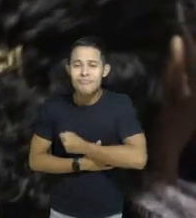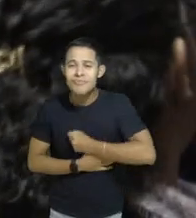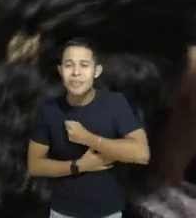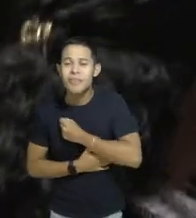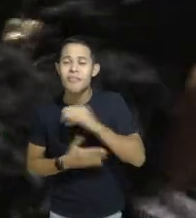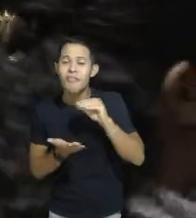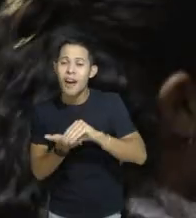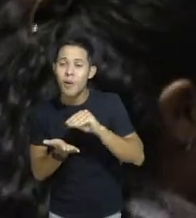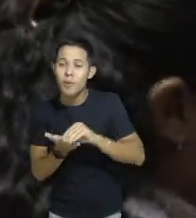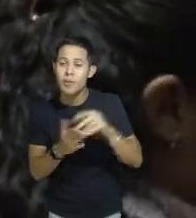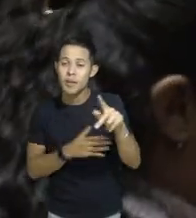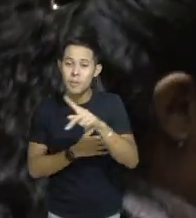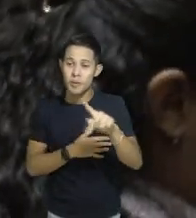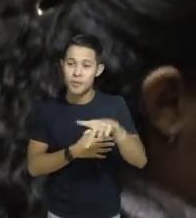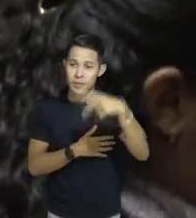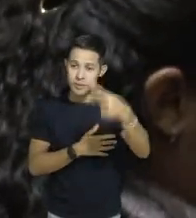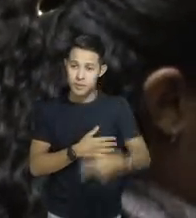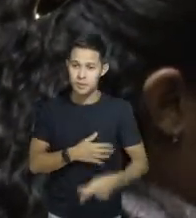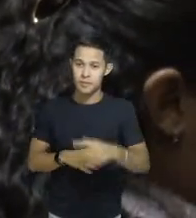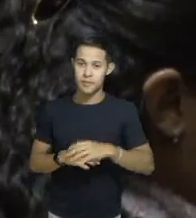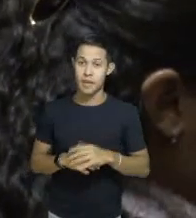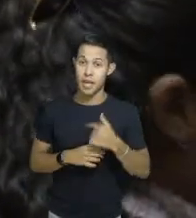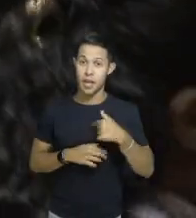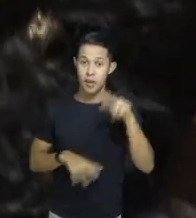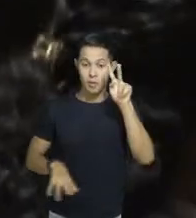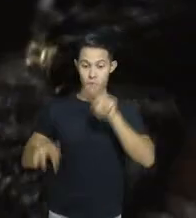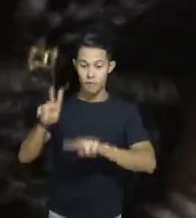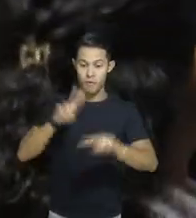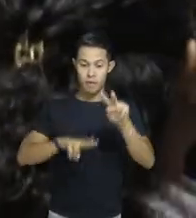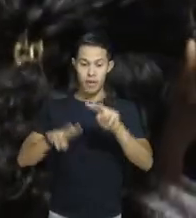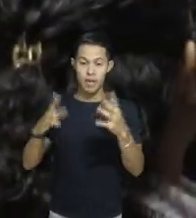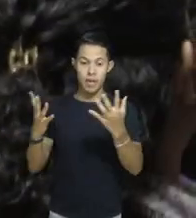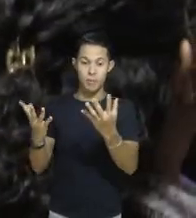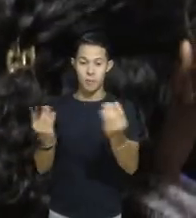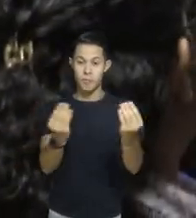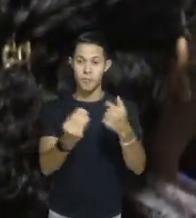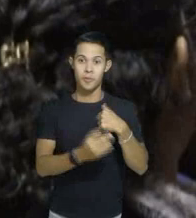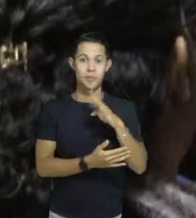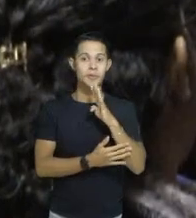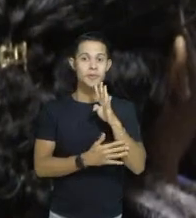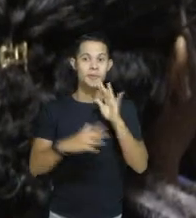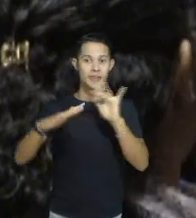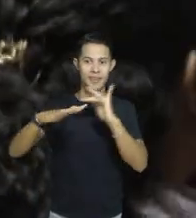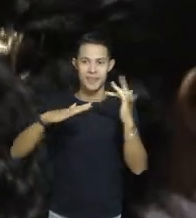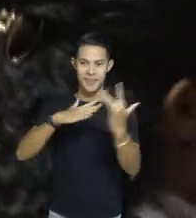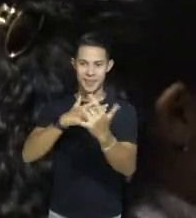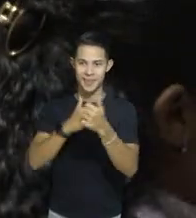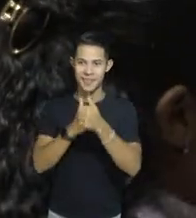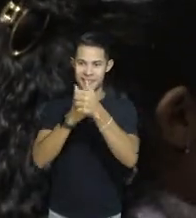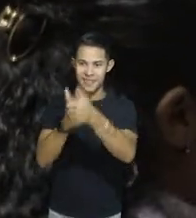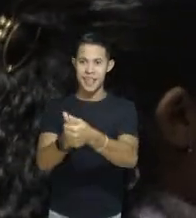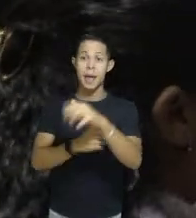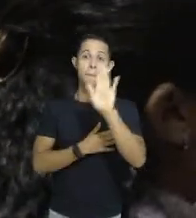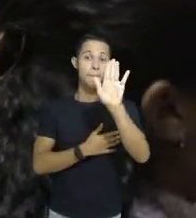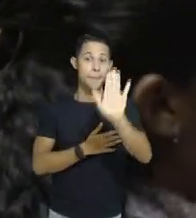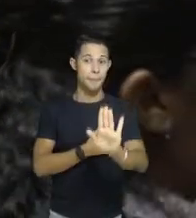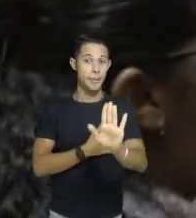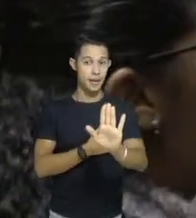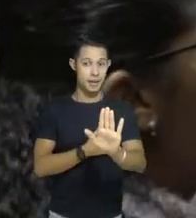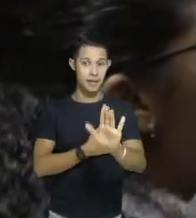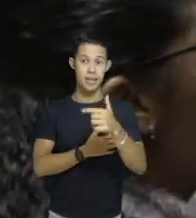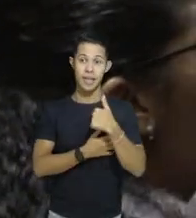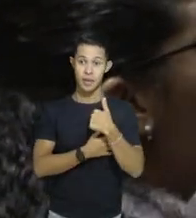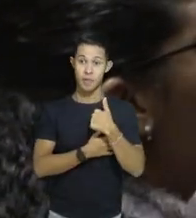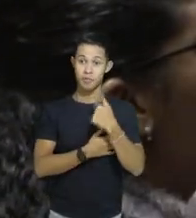aula. Eu vi bastante gente, muitos eu conheço pelas redes sociais, né? Mas eu senti